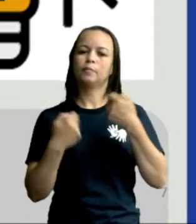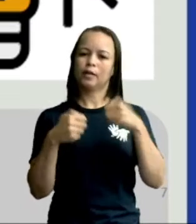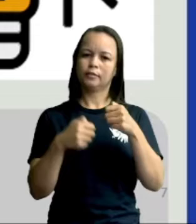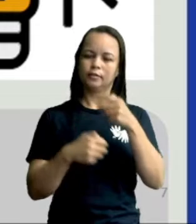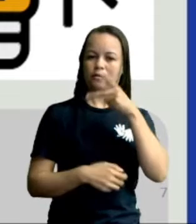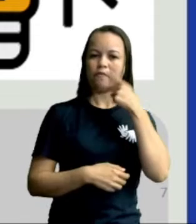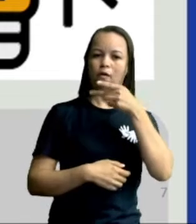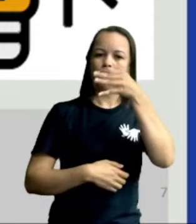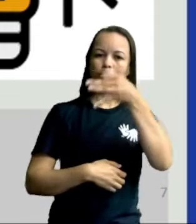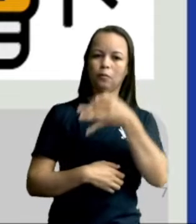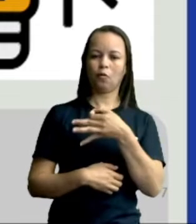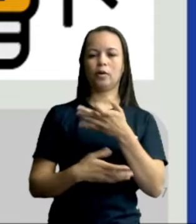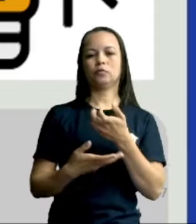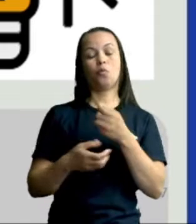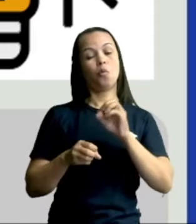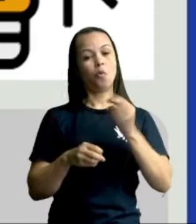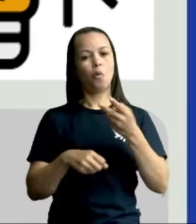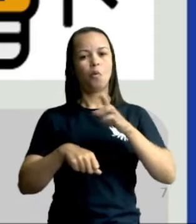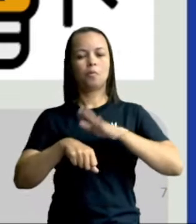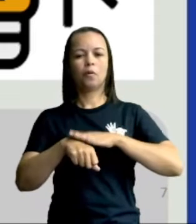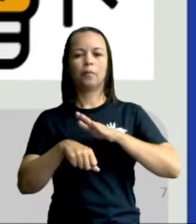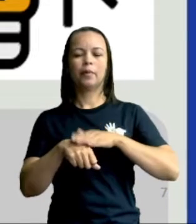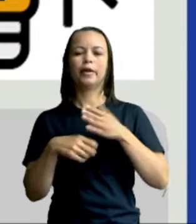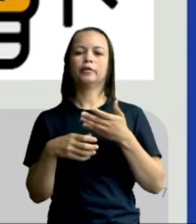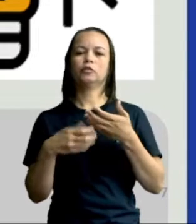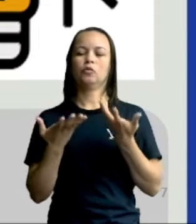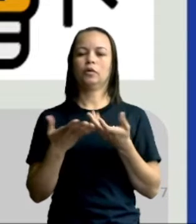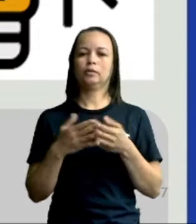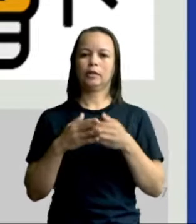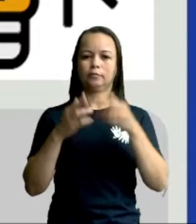que requerem mais